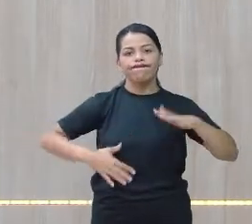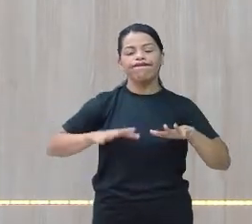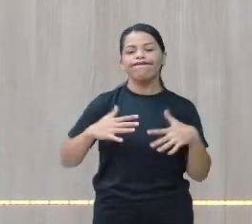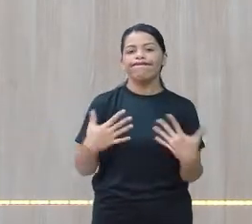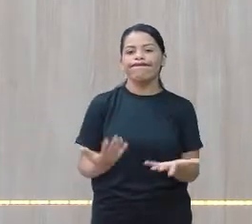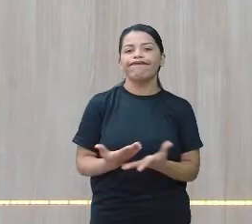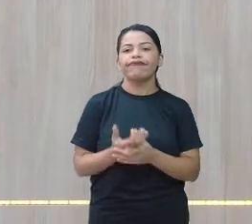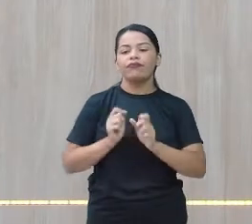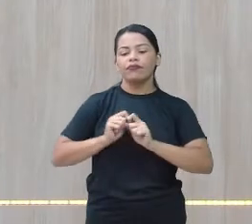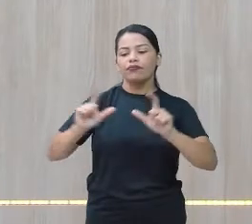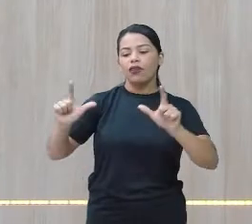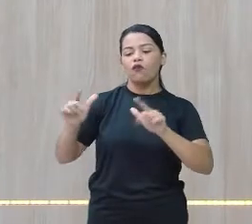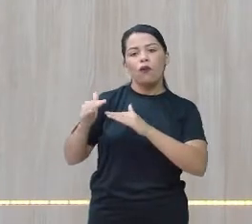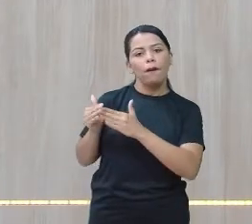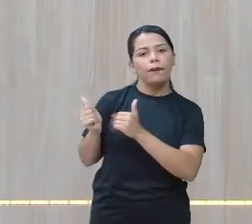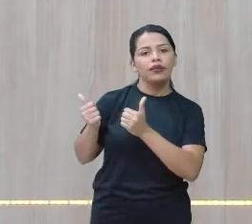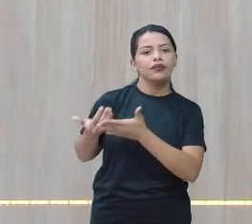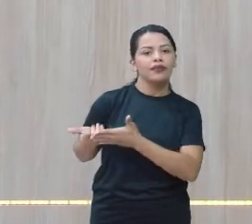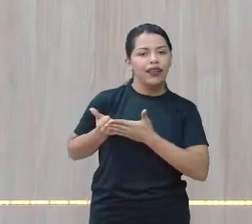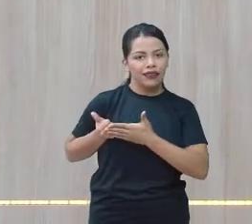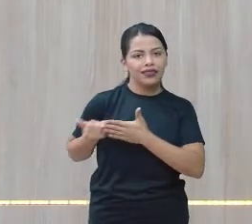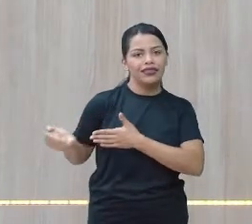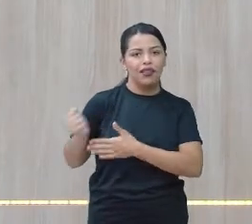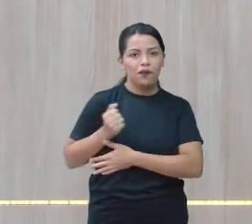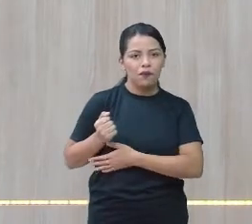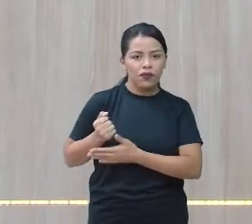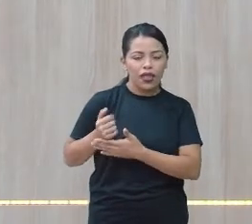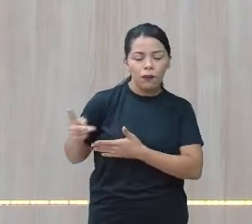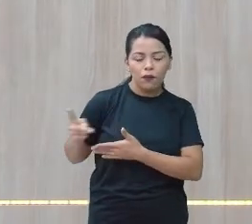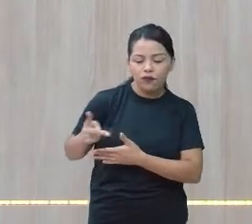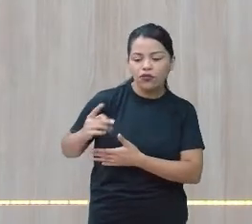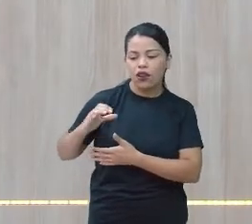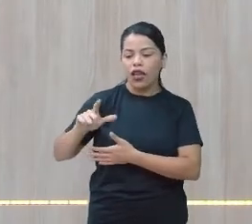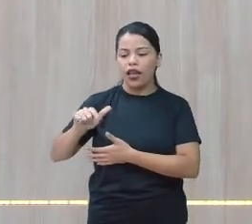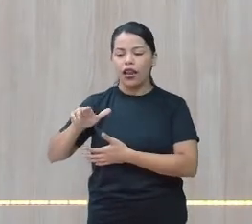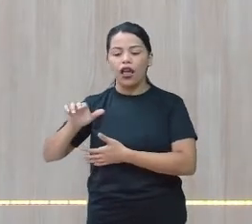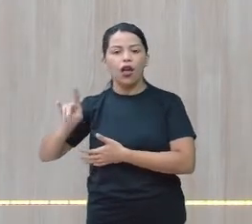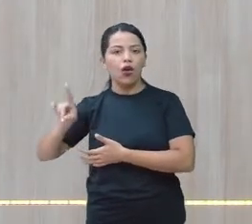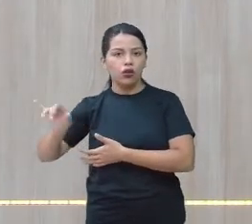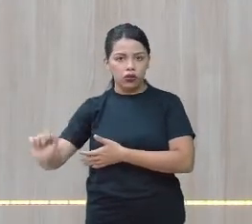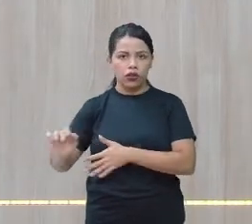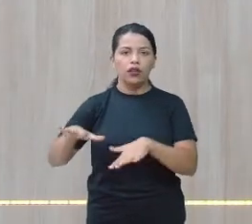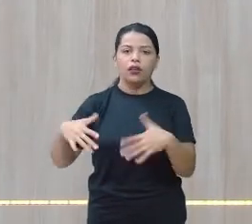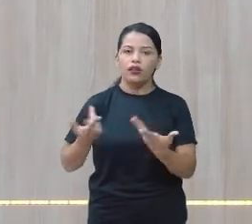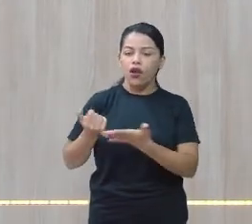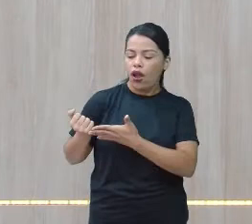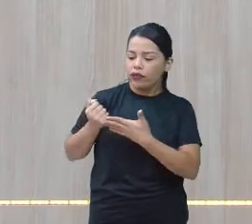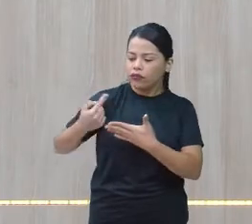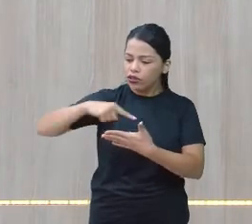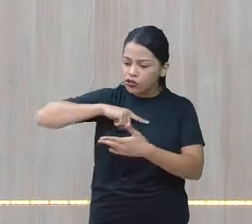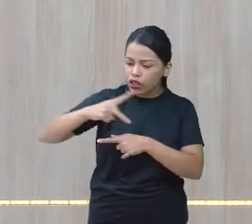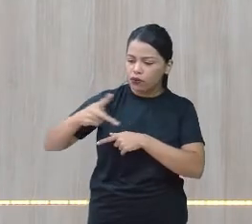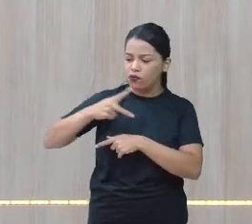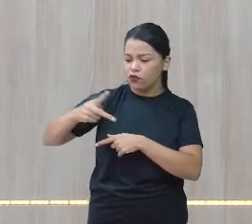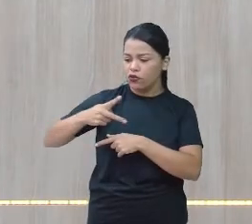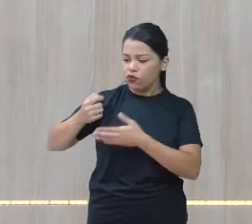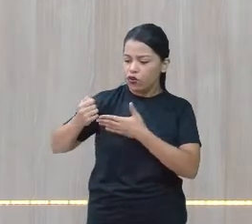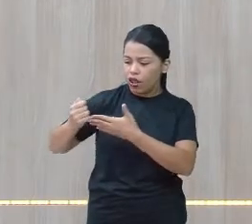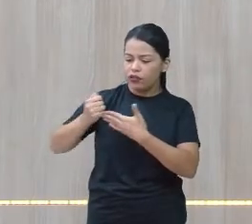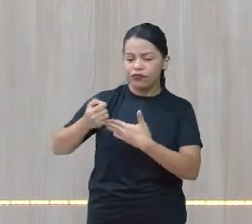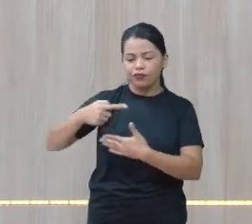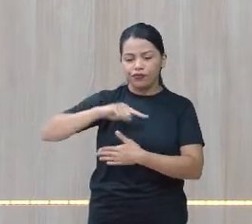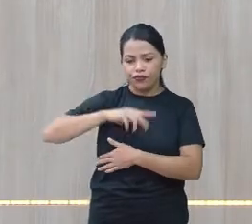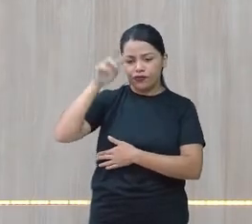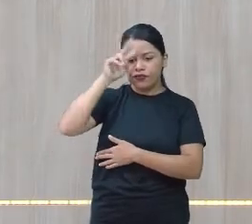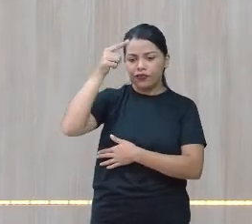ajuda à professora Cláudia, né? Cláudia, aí, dá uma ajuda a gente, faz a gente relembrar aqui nesse momento essa